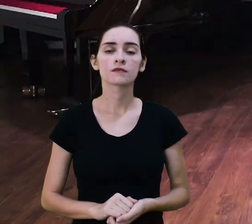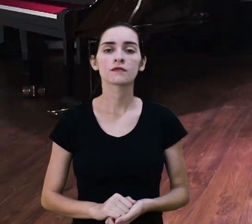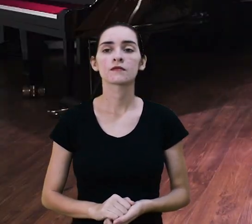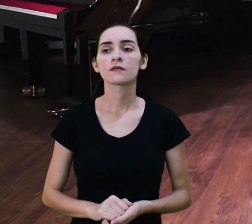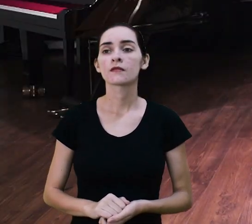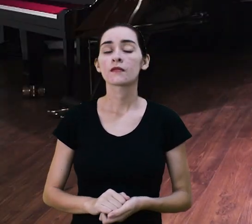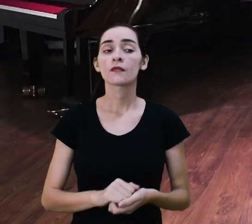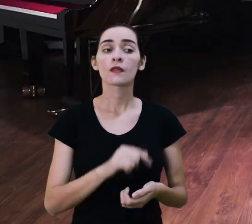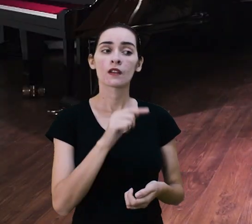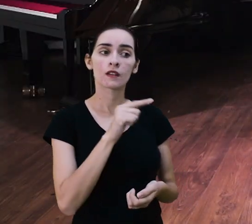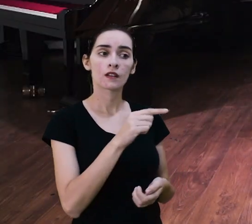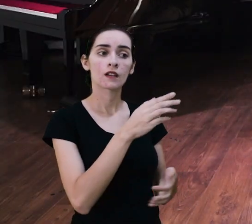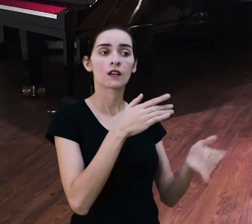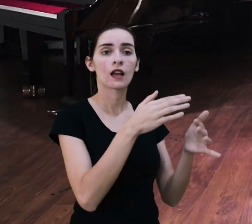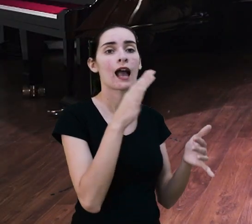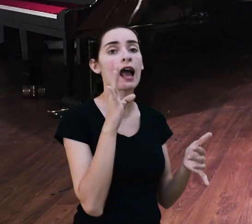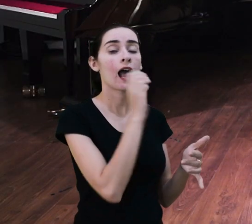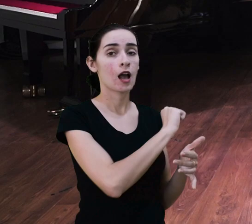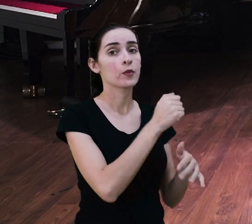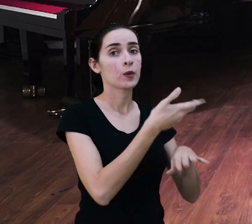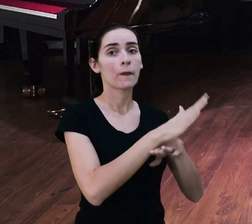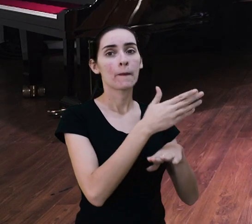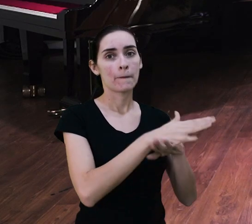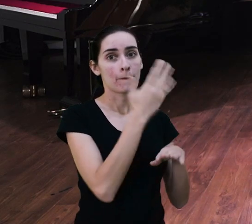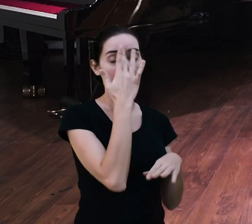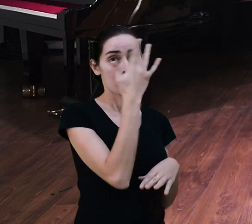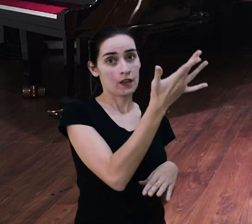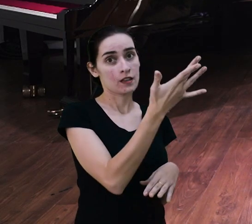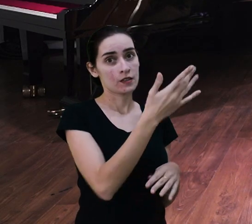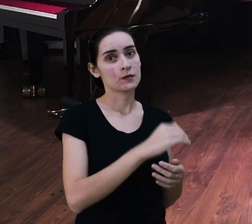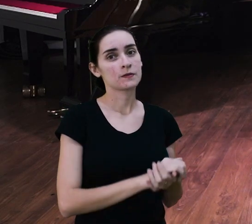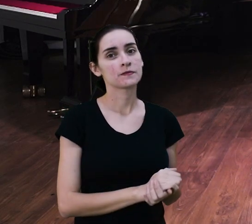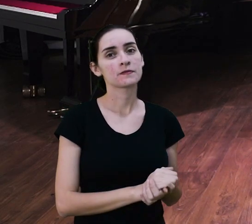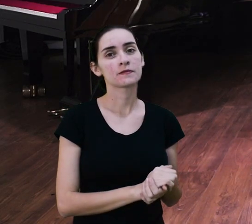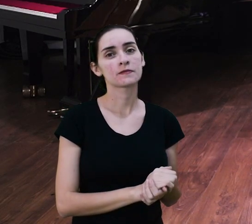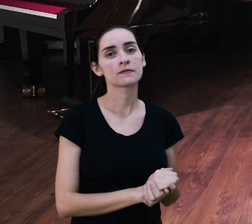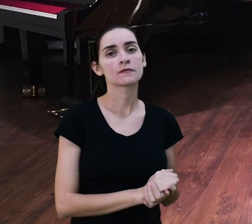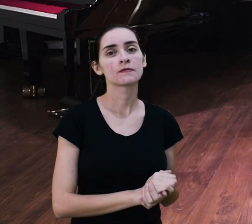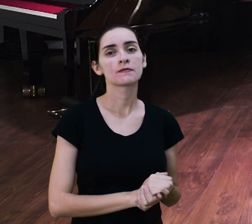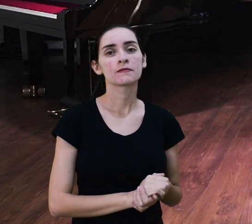Só que na harpa sinfônica é uma coisa mais rápida e mais prática.